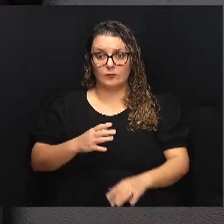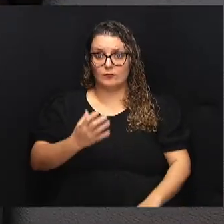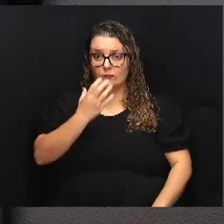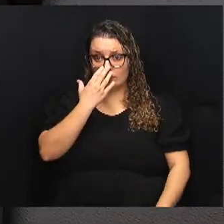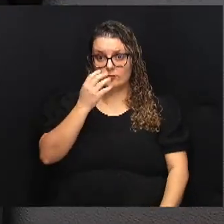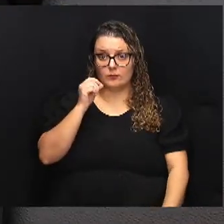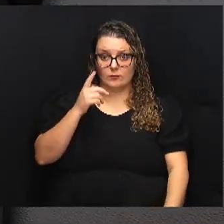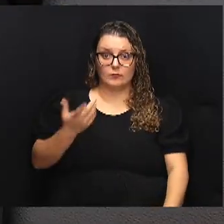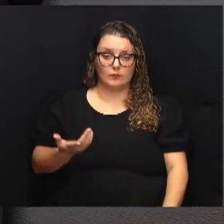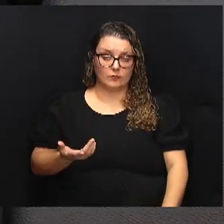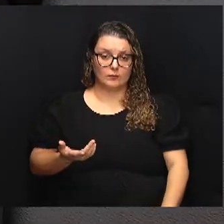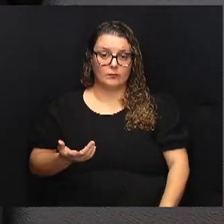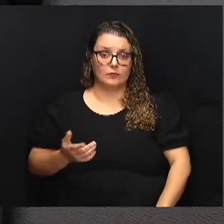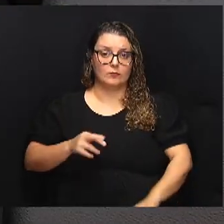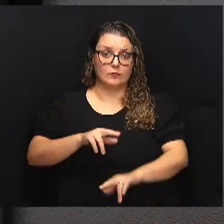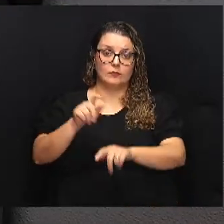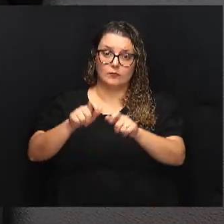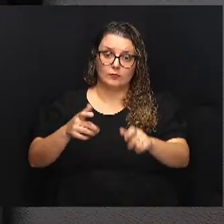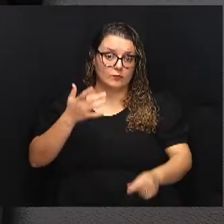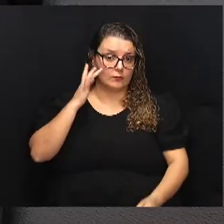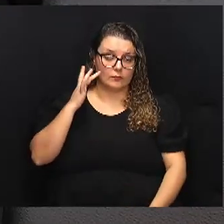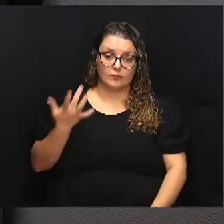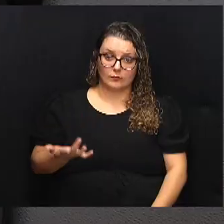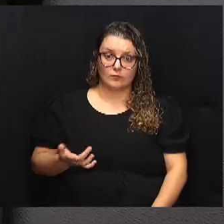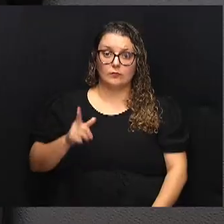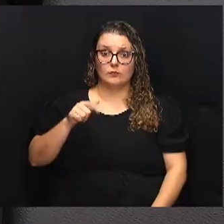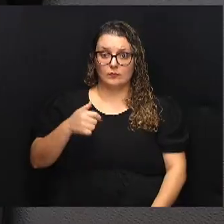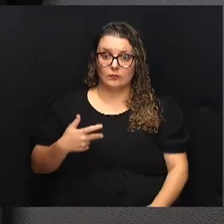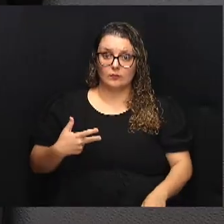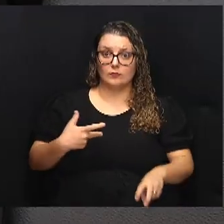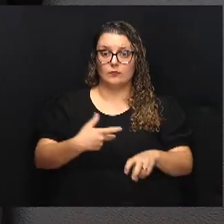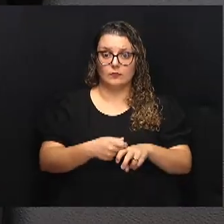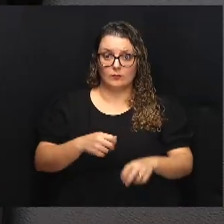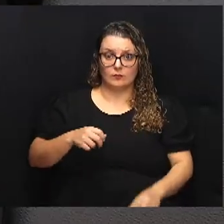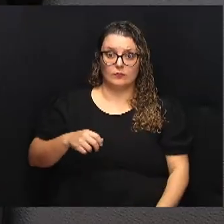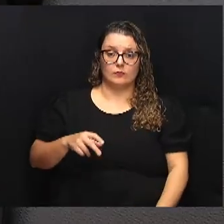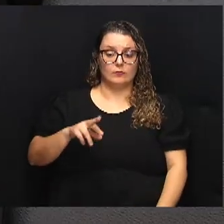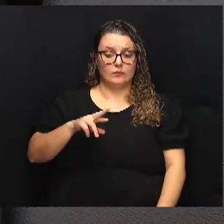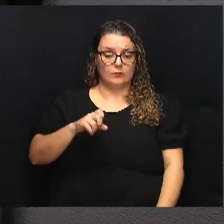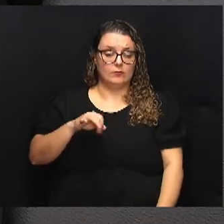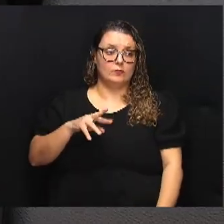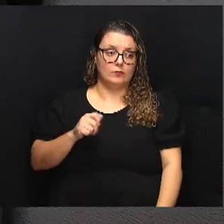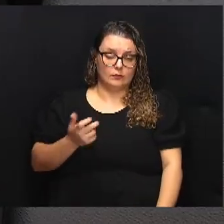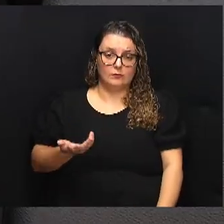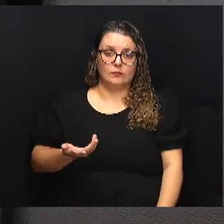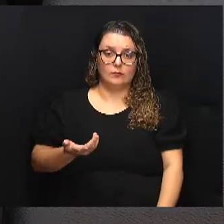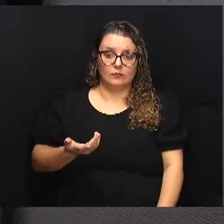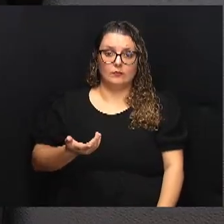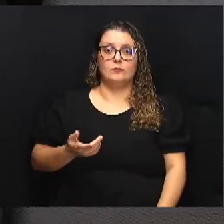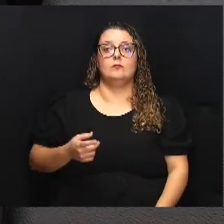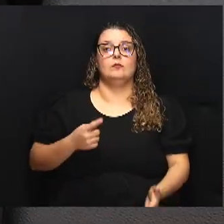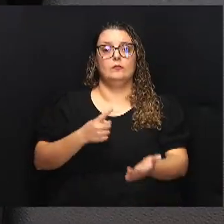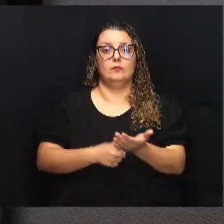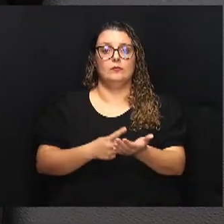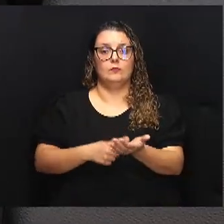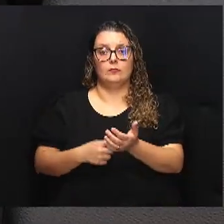gatos. Mas muita gente não sabe ainda é aplicada a vacina da raiva. Tem que agendar ela